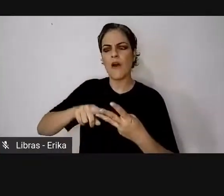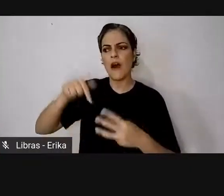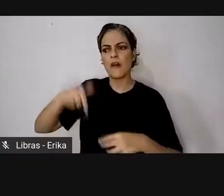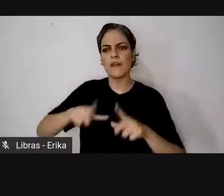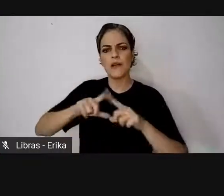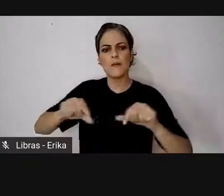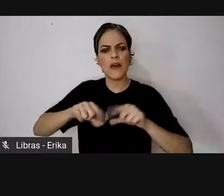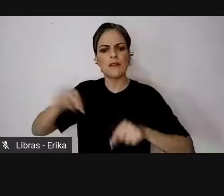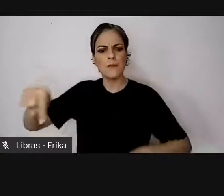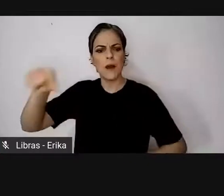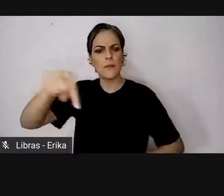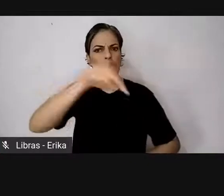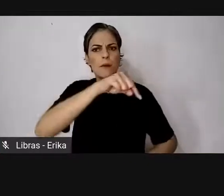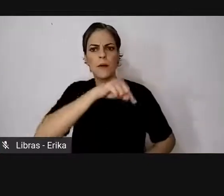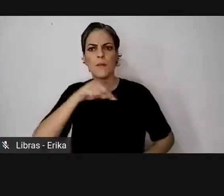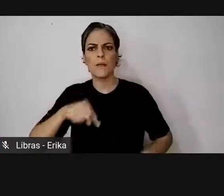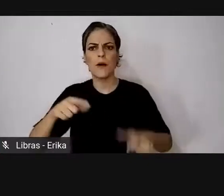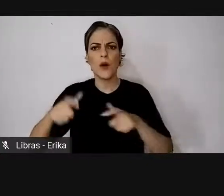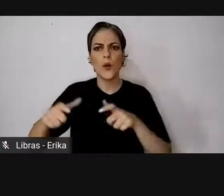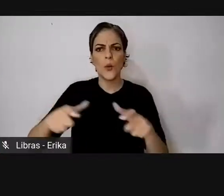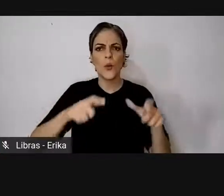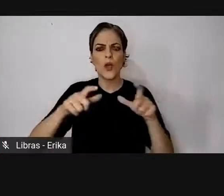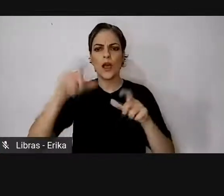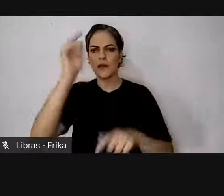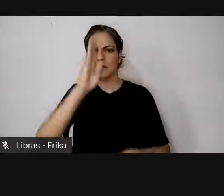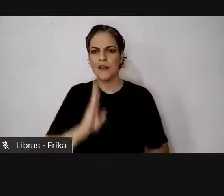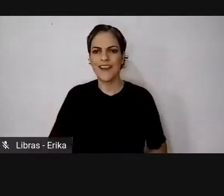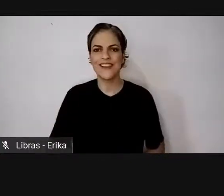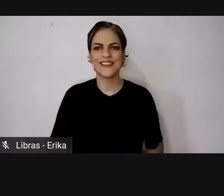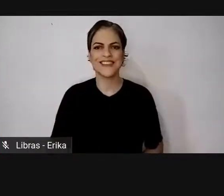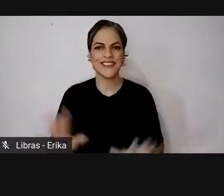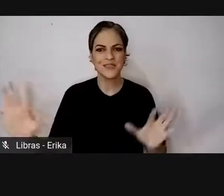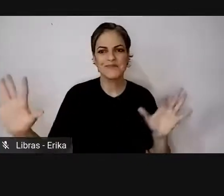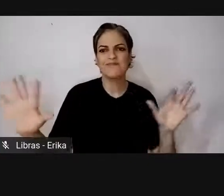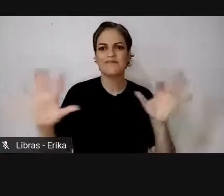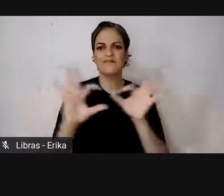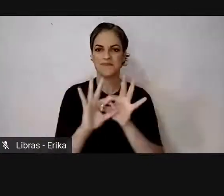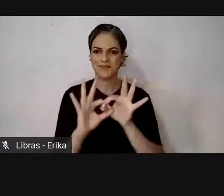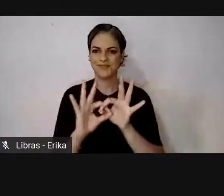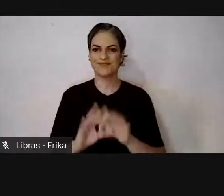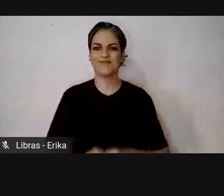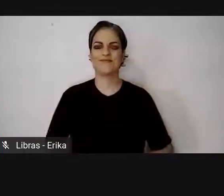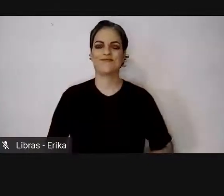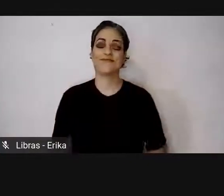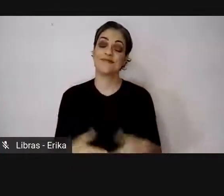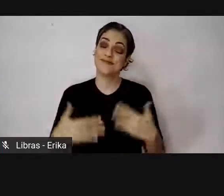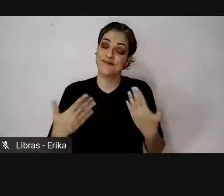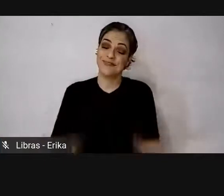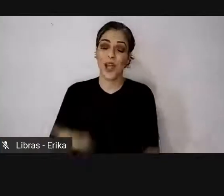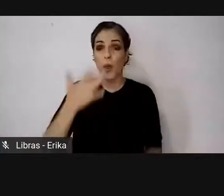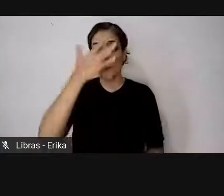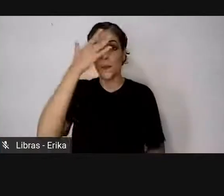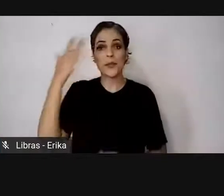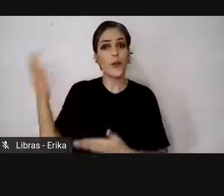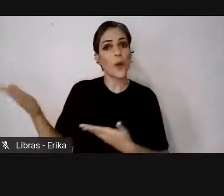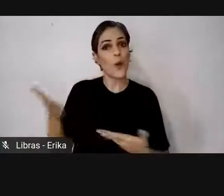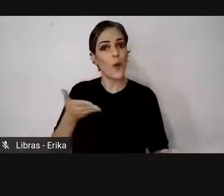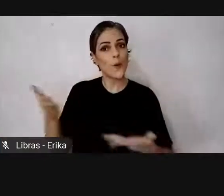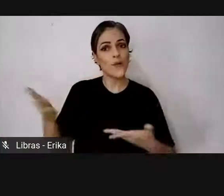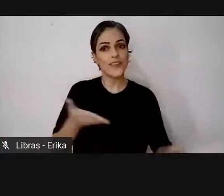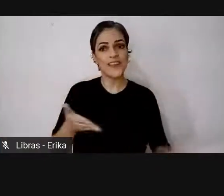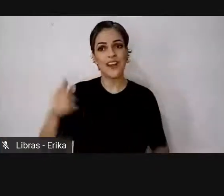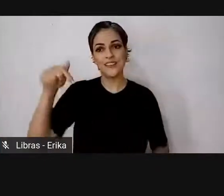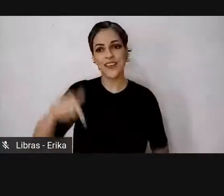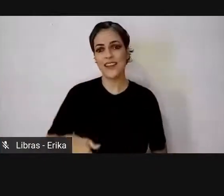do Brasil. Então, os nossos convidados que hoje estarão tão perto aqui conosco